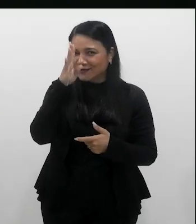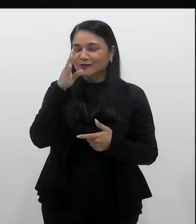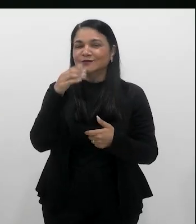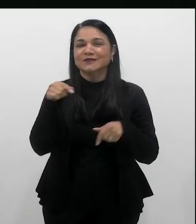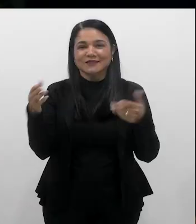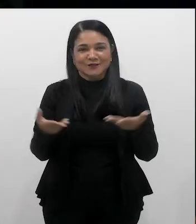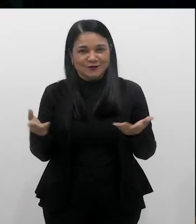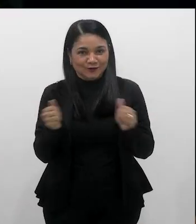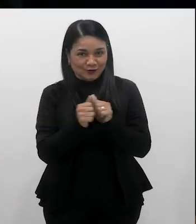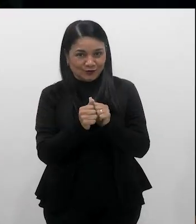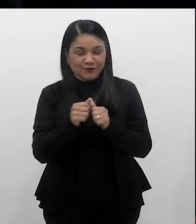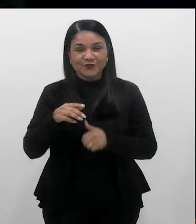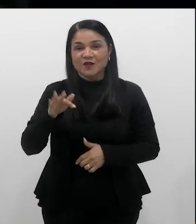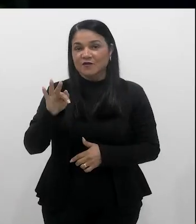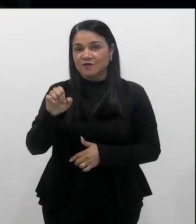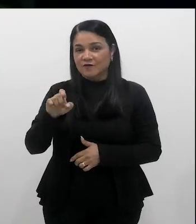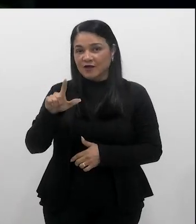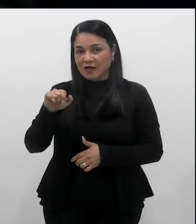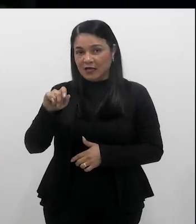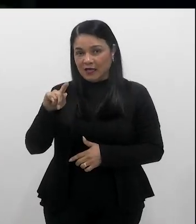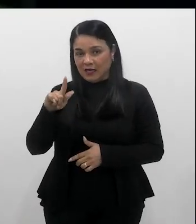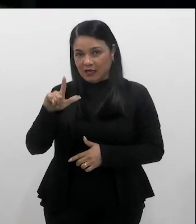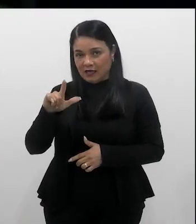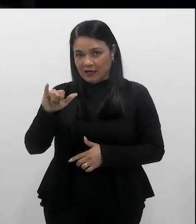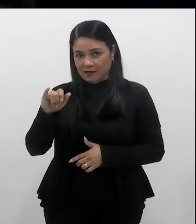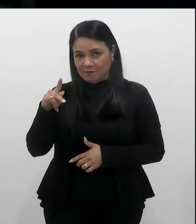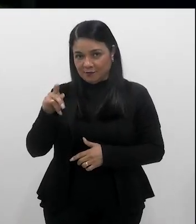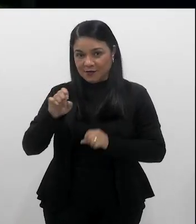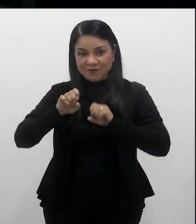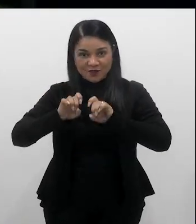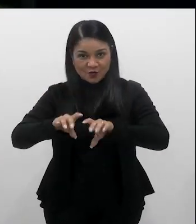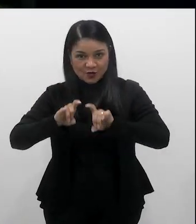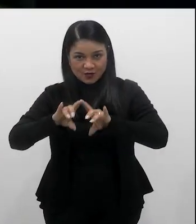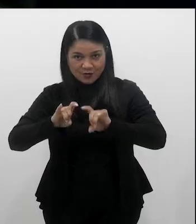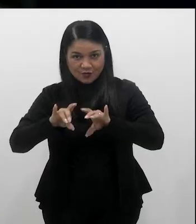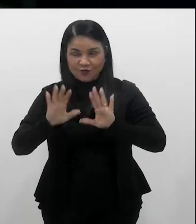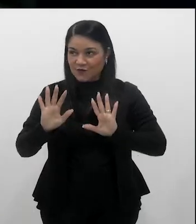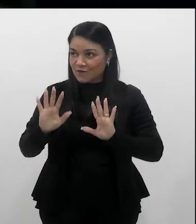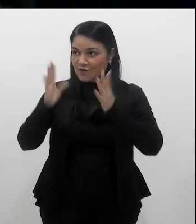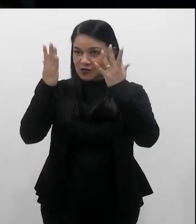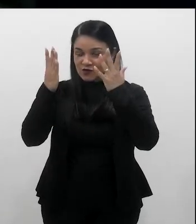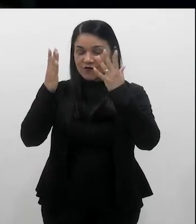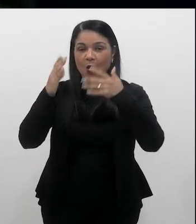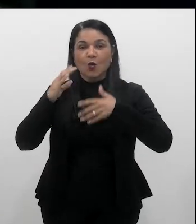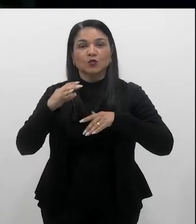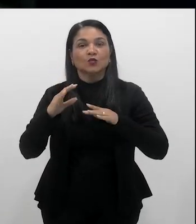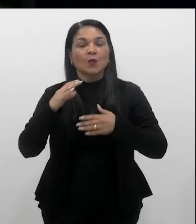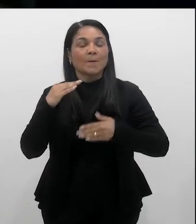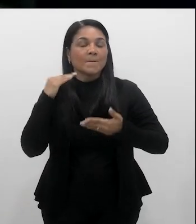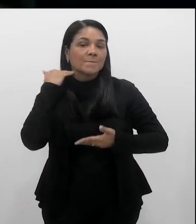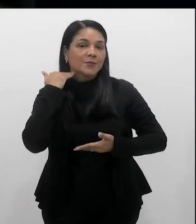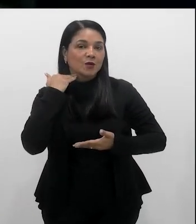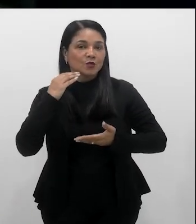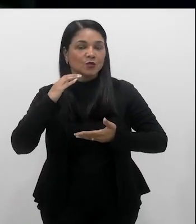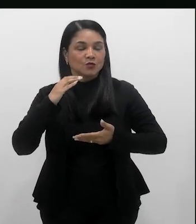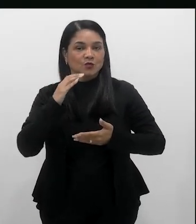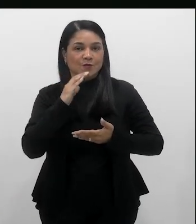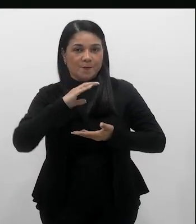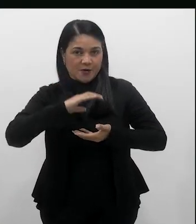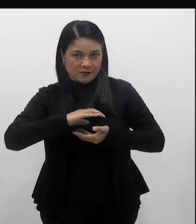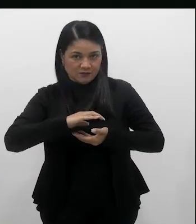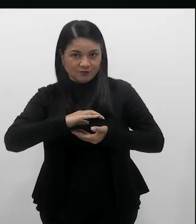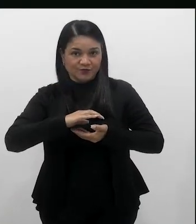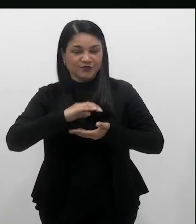no estúdio. O curador Felipe Ribeiro nos conta sobre o festival que acontece no Centro Cultural Banco do Brasil, no Rio de Janeiro, que